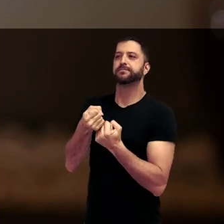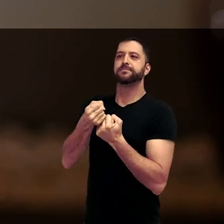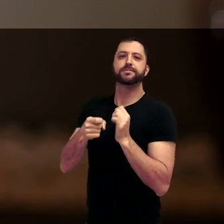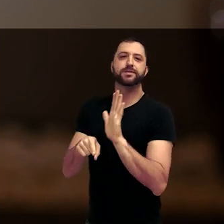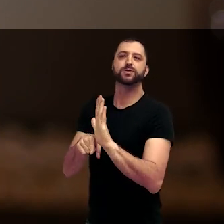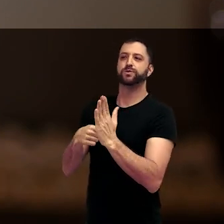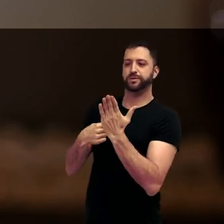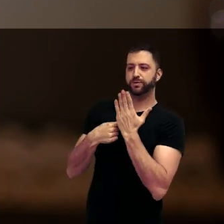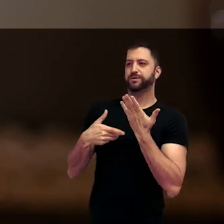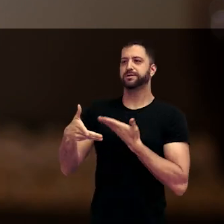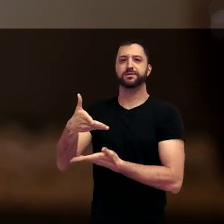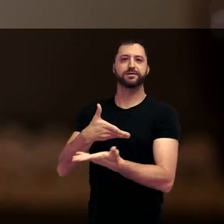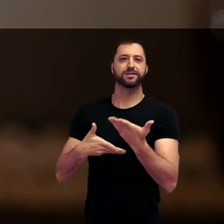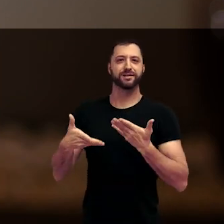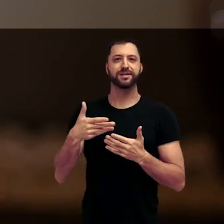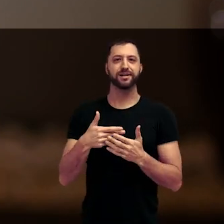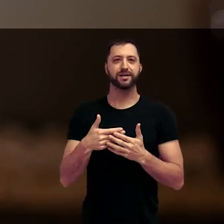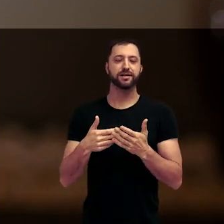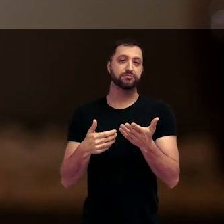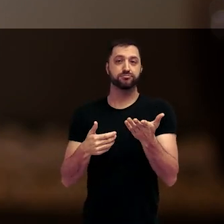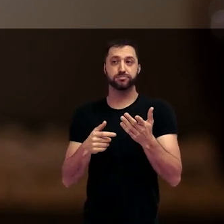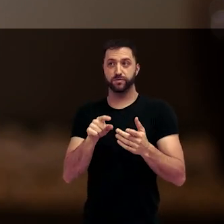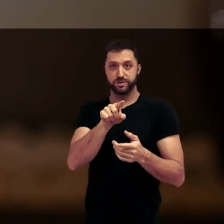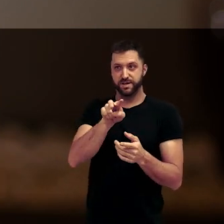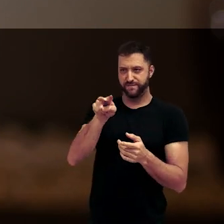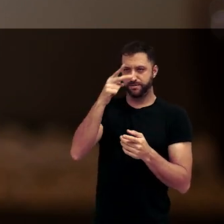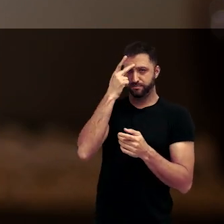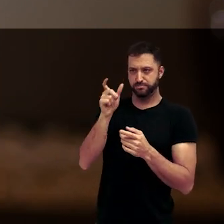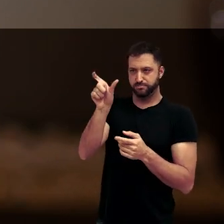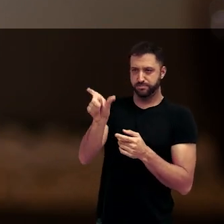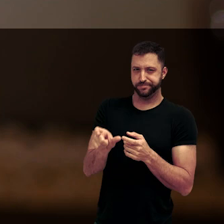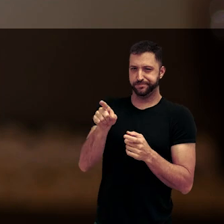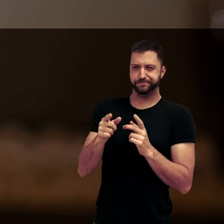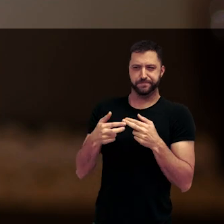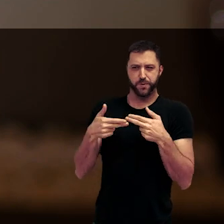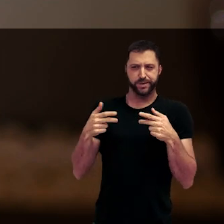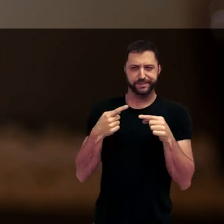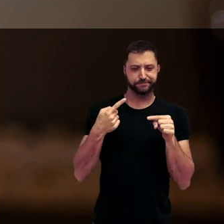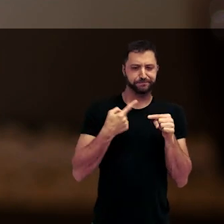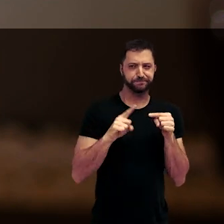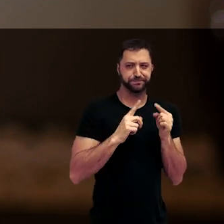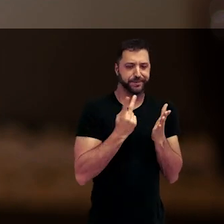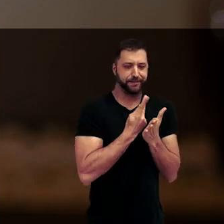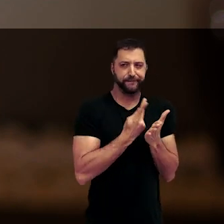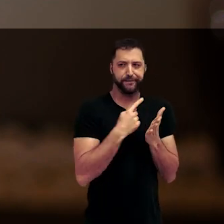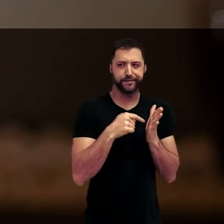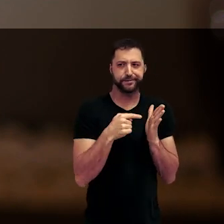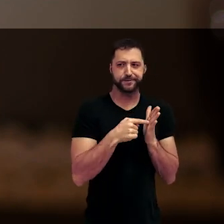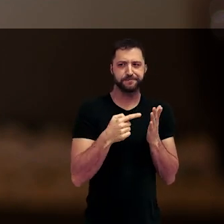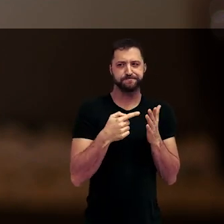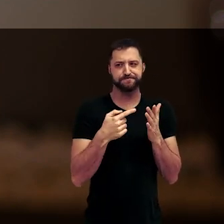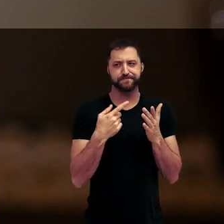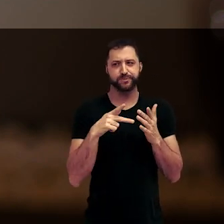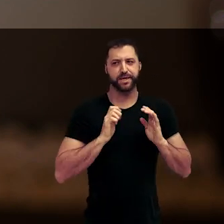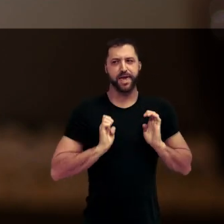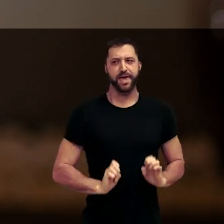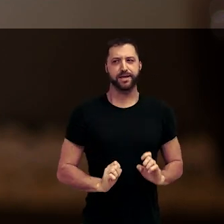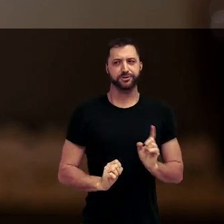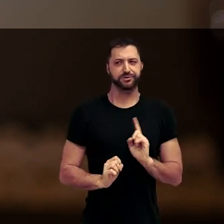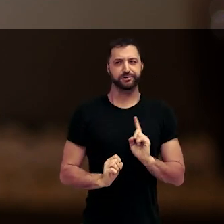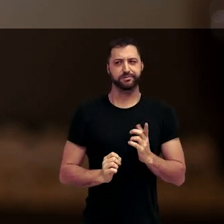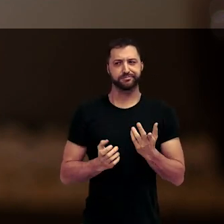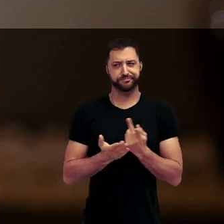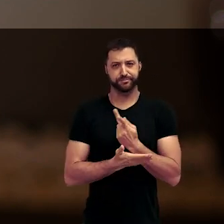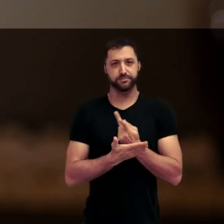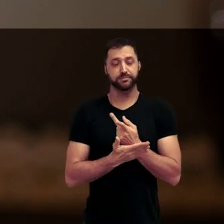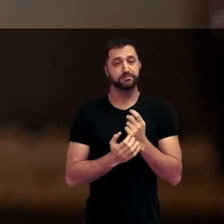pessoas próximas de você. E além de tudo, quando você estiver vendo alguém fazendo algo não tão conforme,